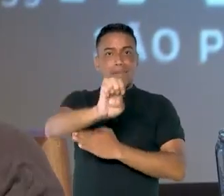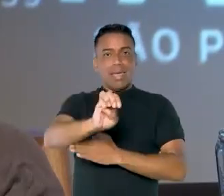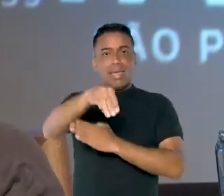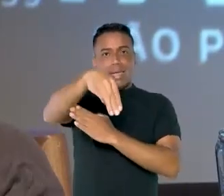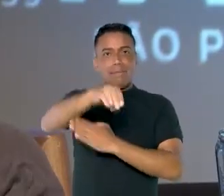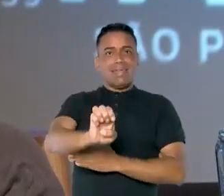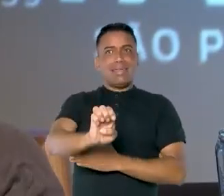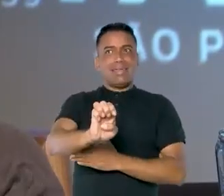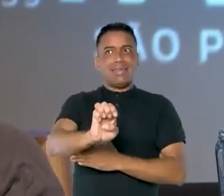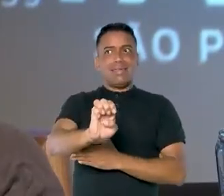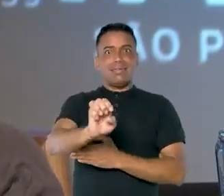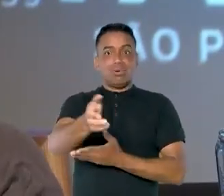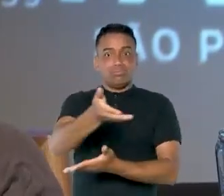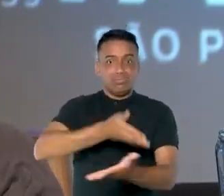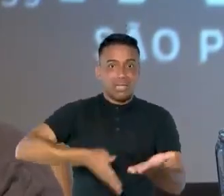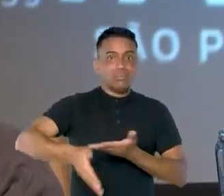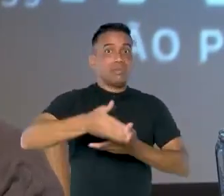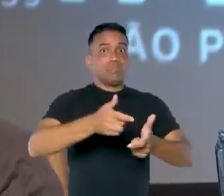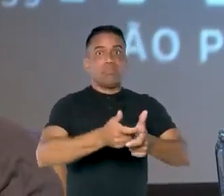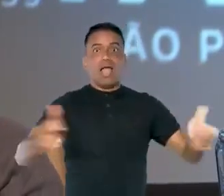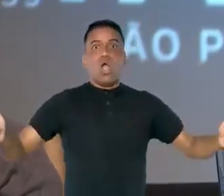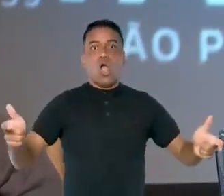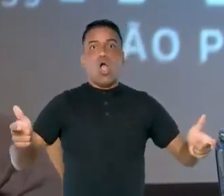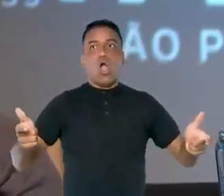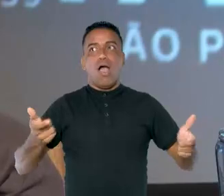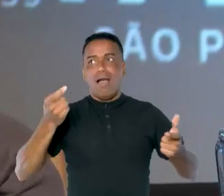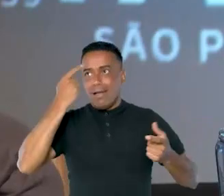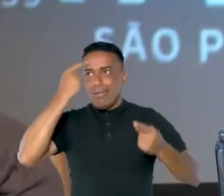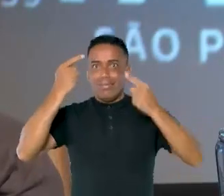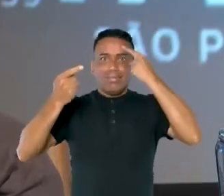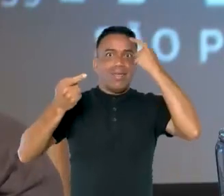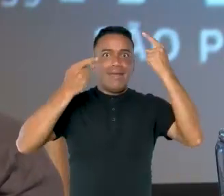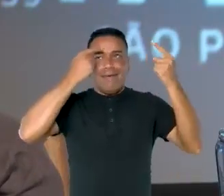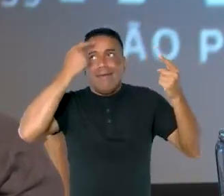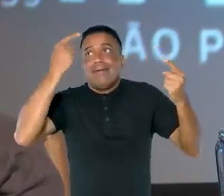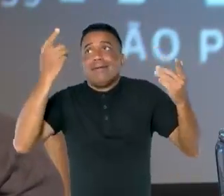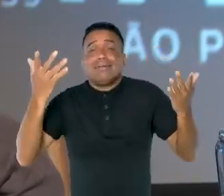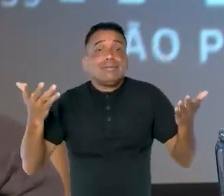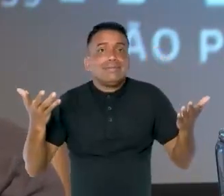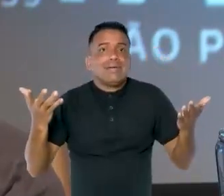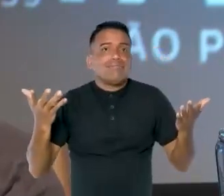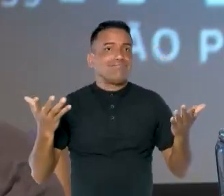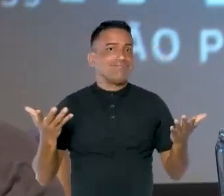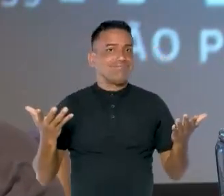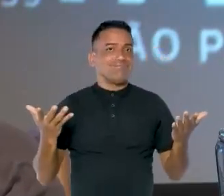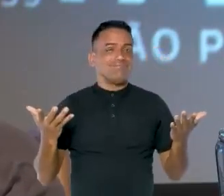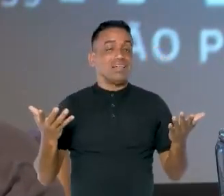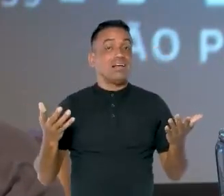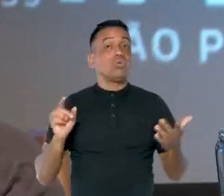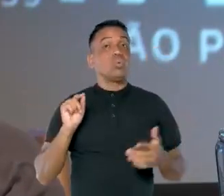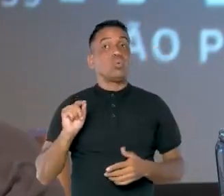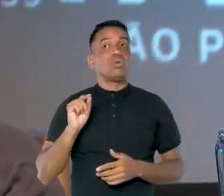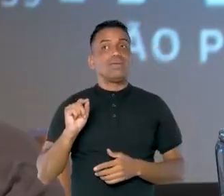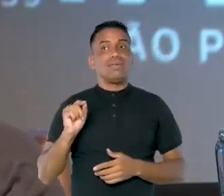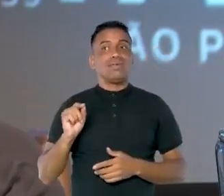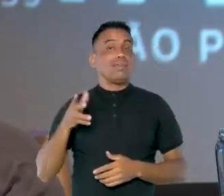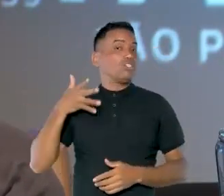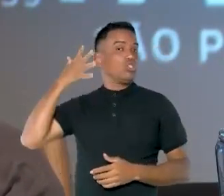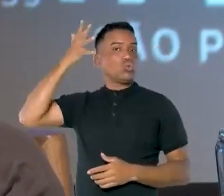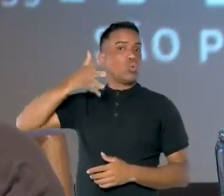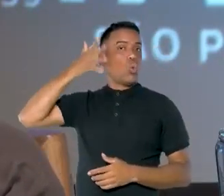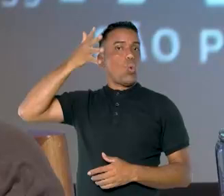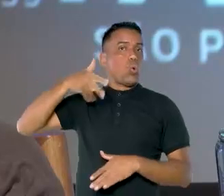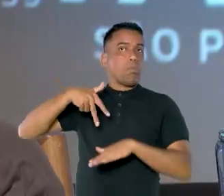transmitem muito mais uma ideia e um caminho do que o discurso político